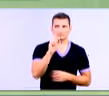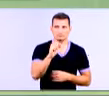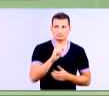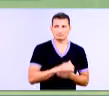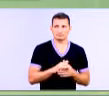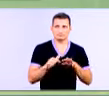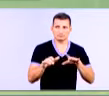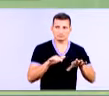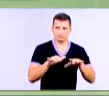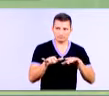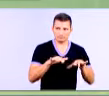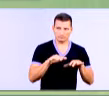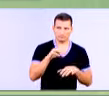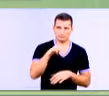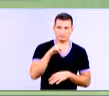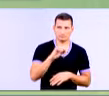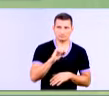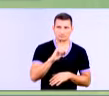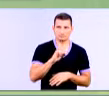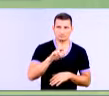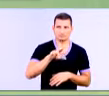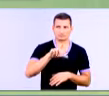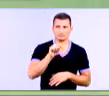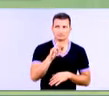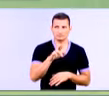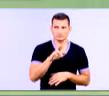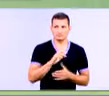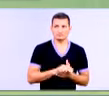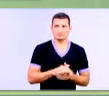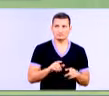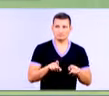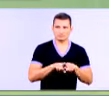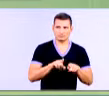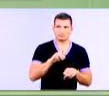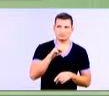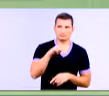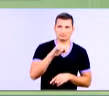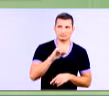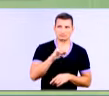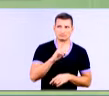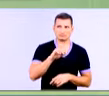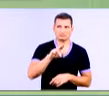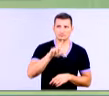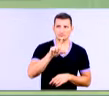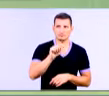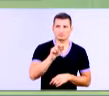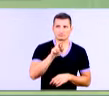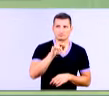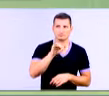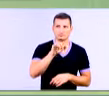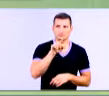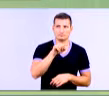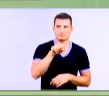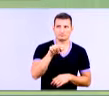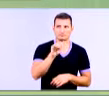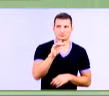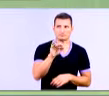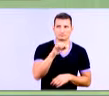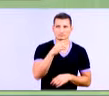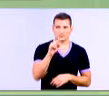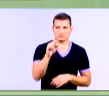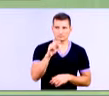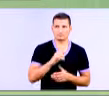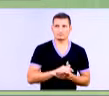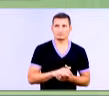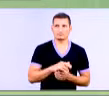programação modular, vai ser a nossa última aula, a modularização de programas, funções e procedimentos,